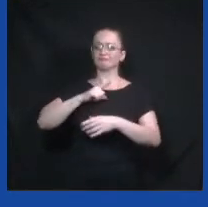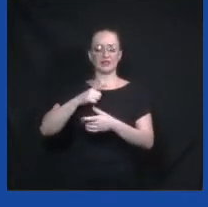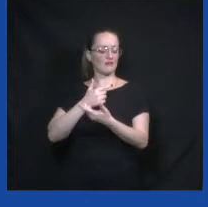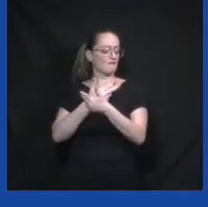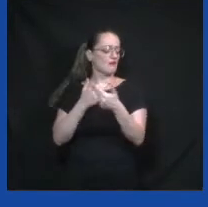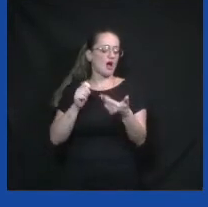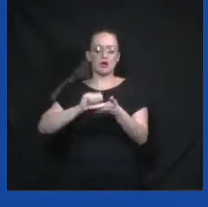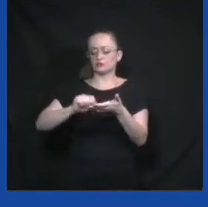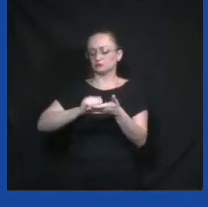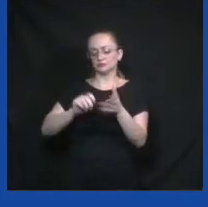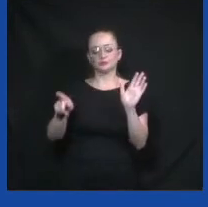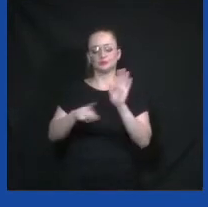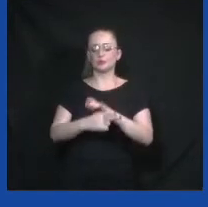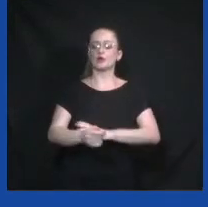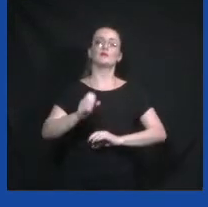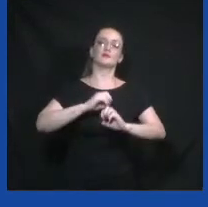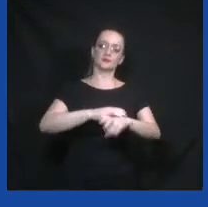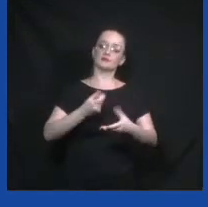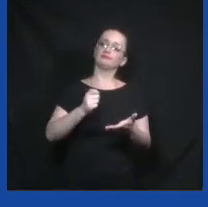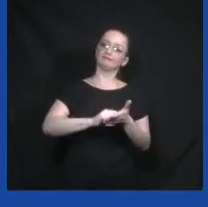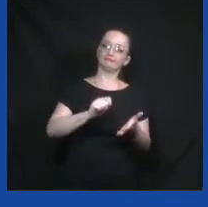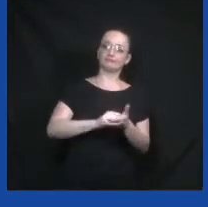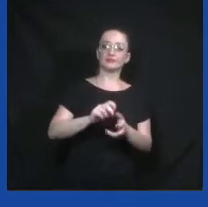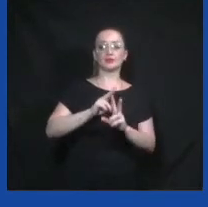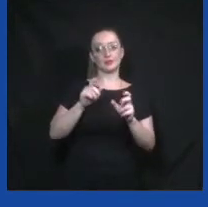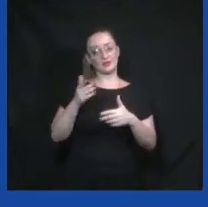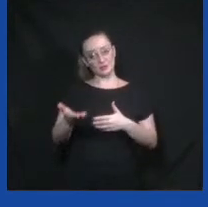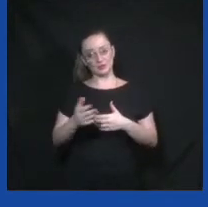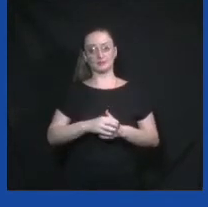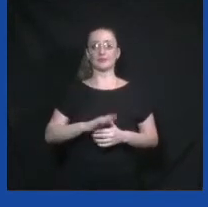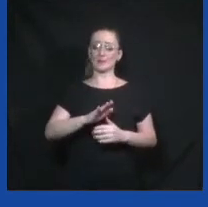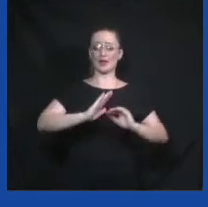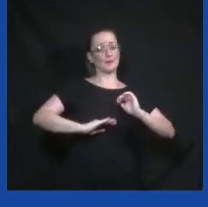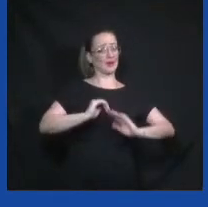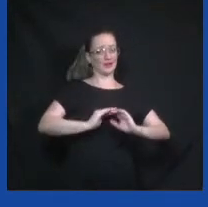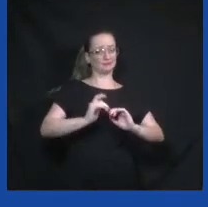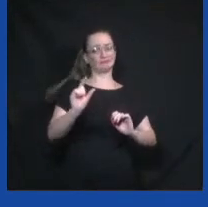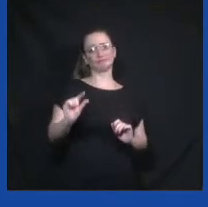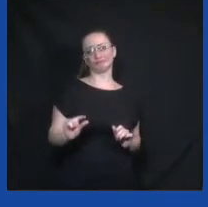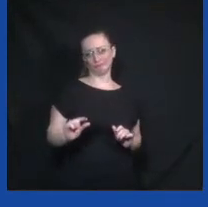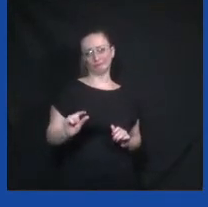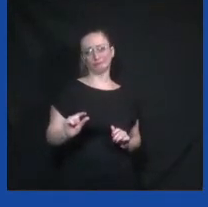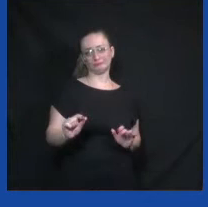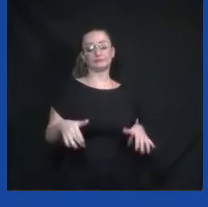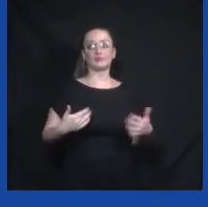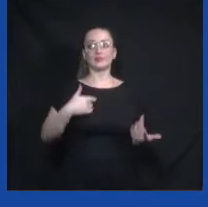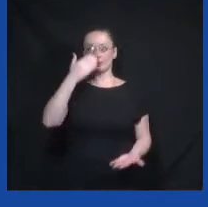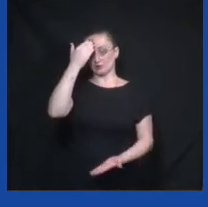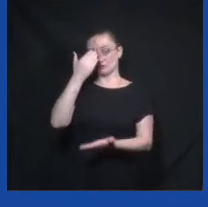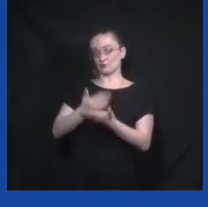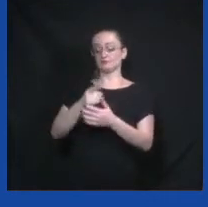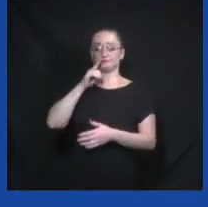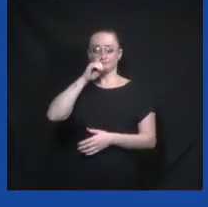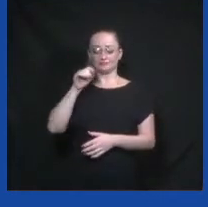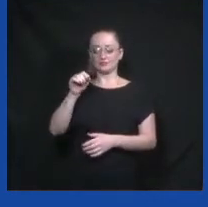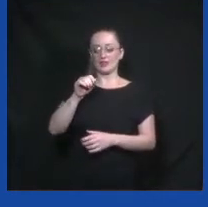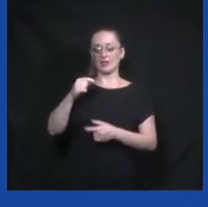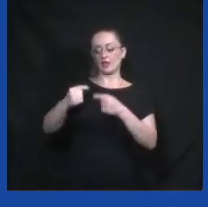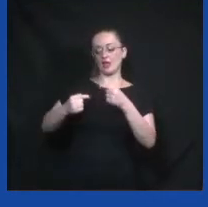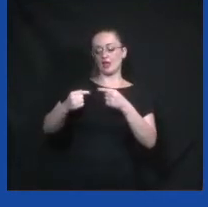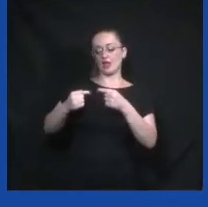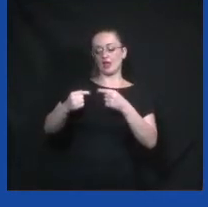de educação que são usados e repetidos, mas na prática ainda muito pouco, né? Eu acho que, não me arriscando a fazer uma análise histórica